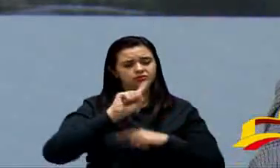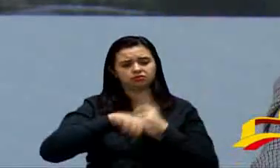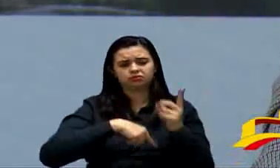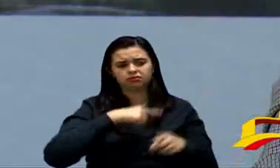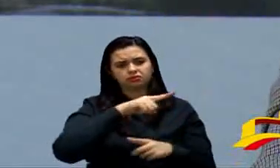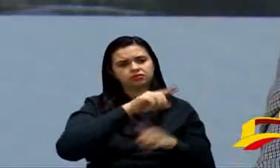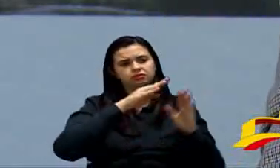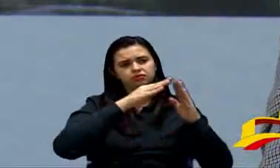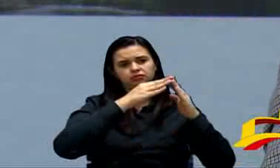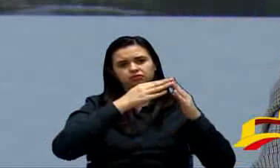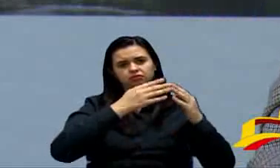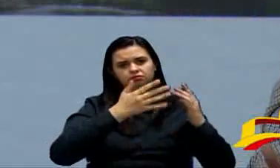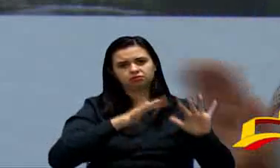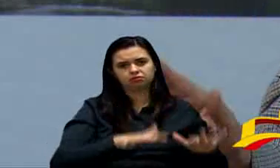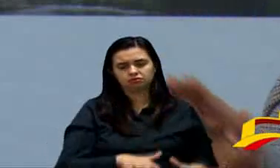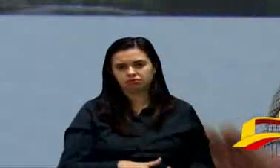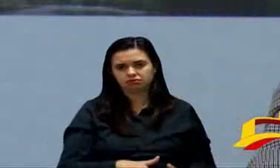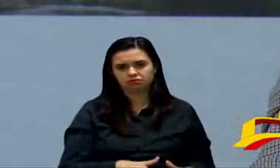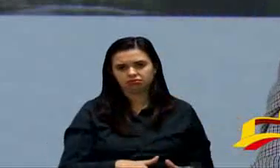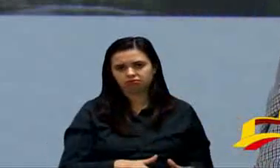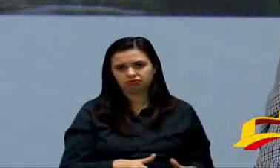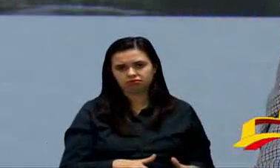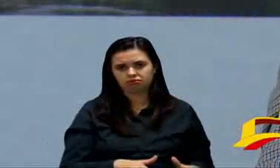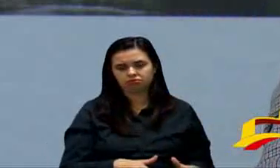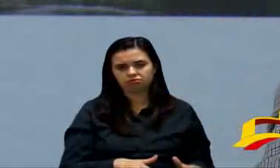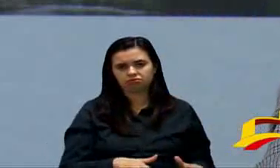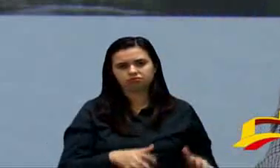que tinha para roubar, furtaram tudo.